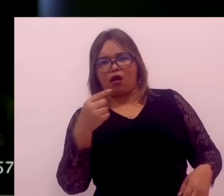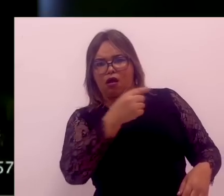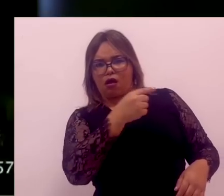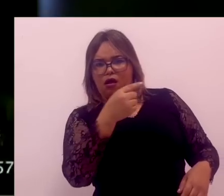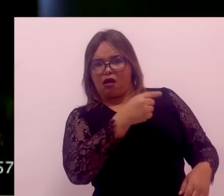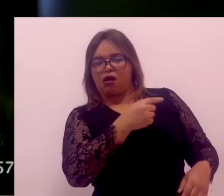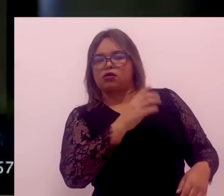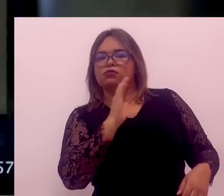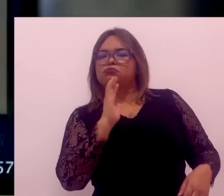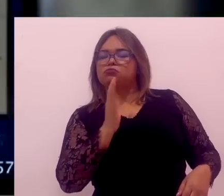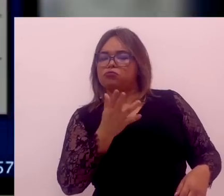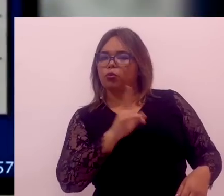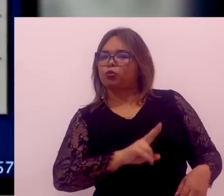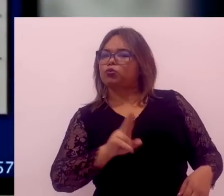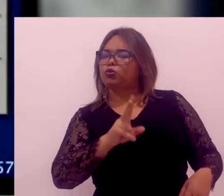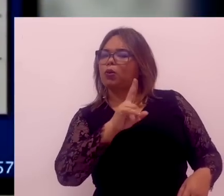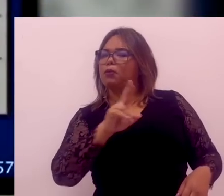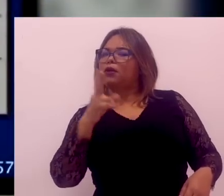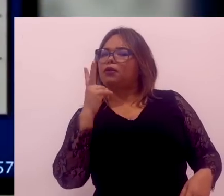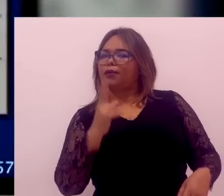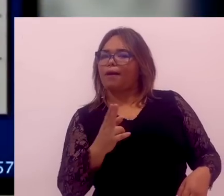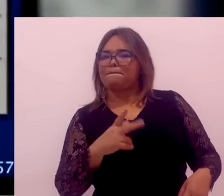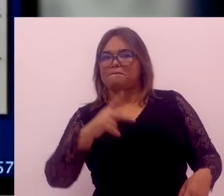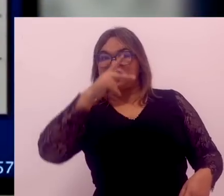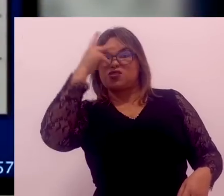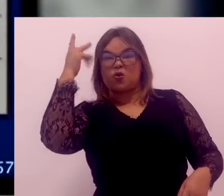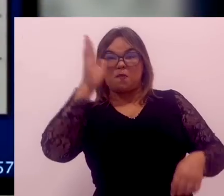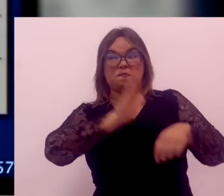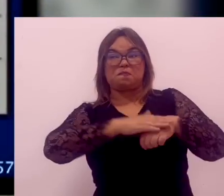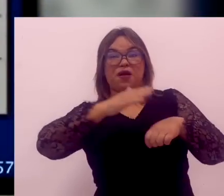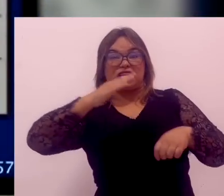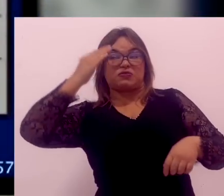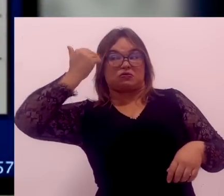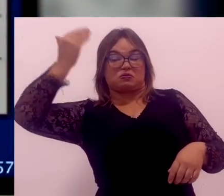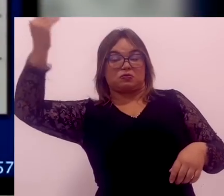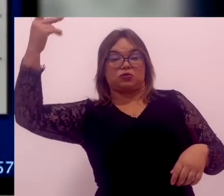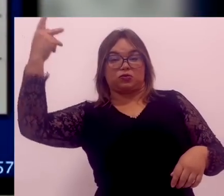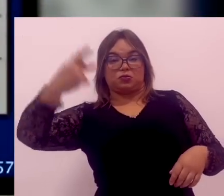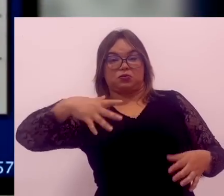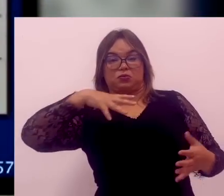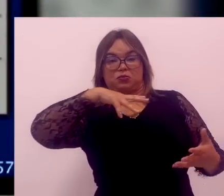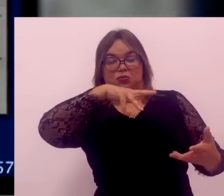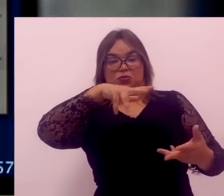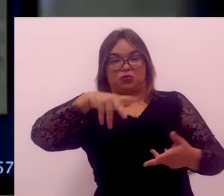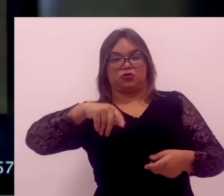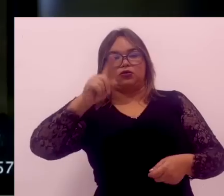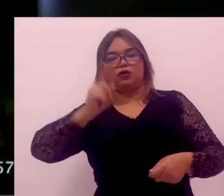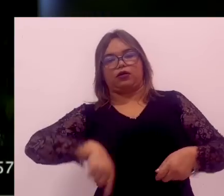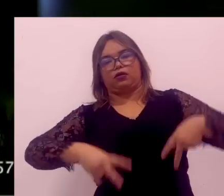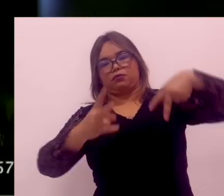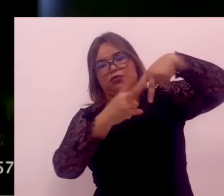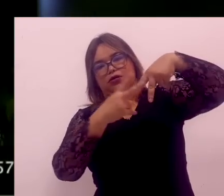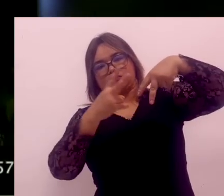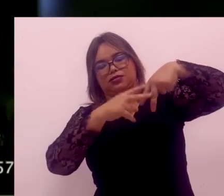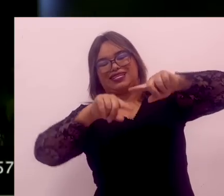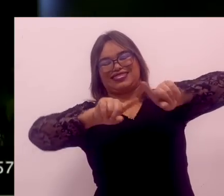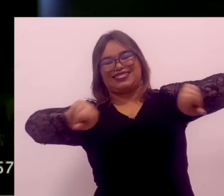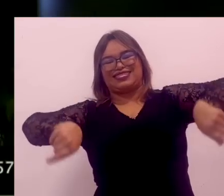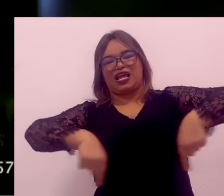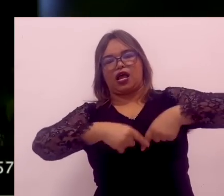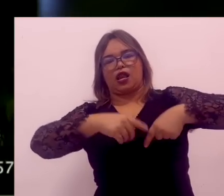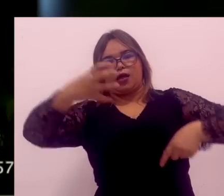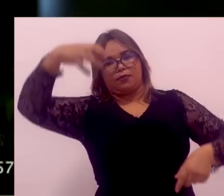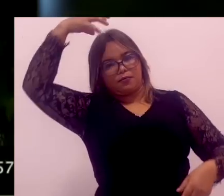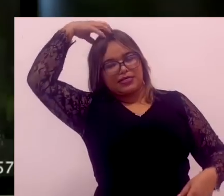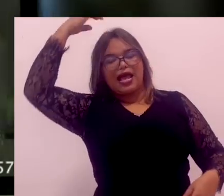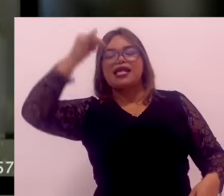por exemplo, são maçons da Sala do Príncipe. Querem que eu mencione um nome? Nelson Mandela, se você está